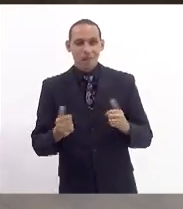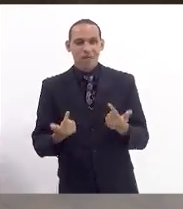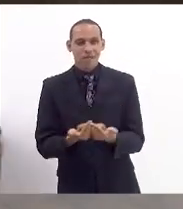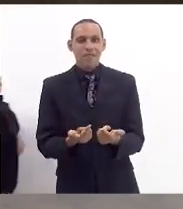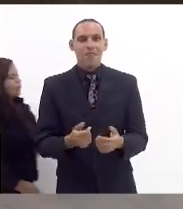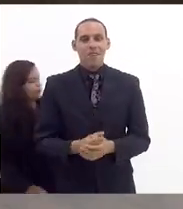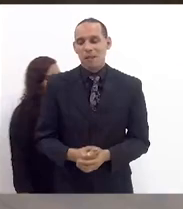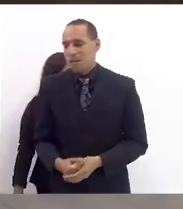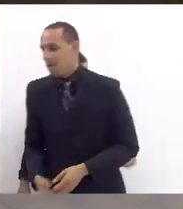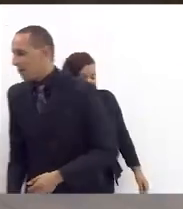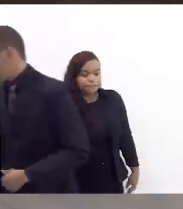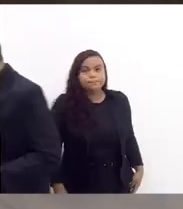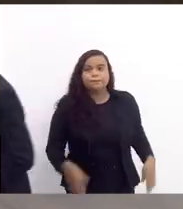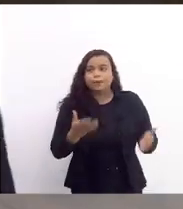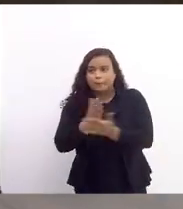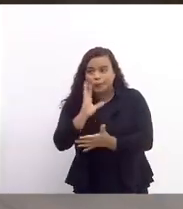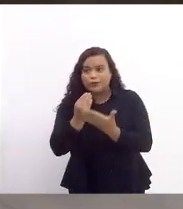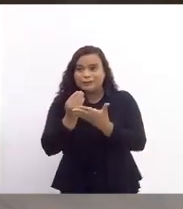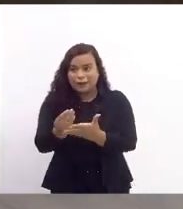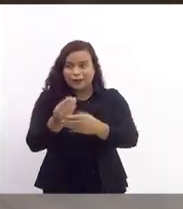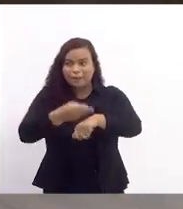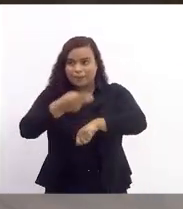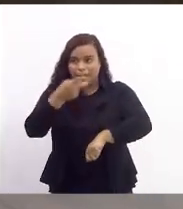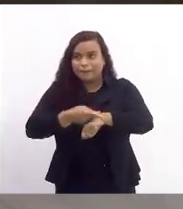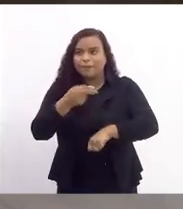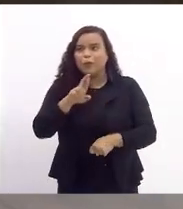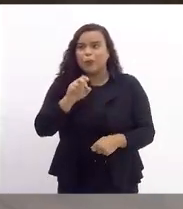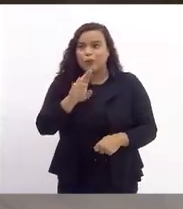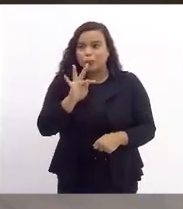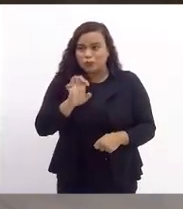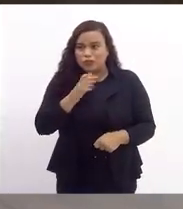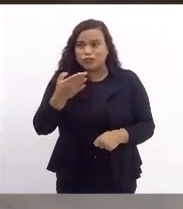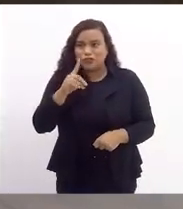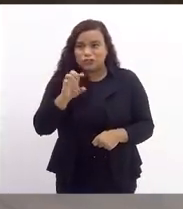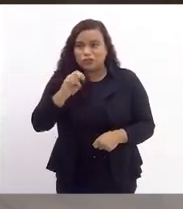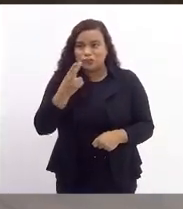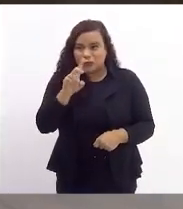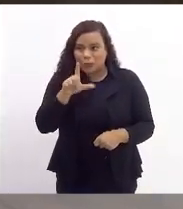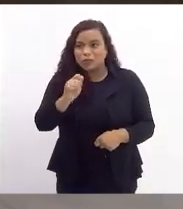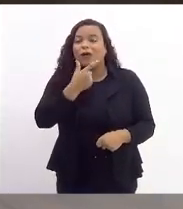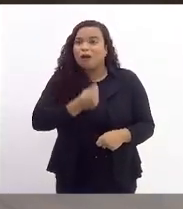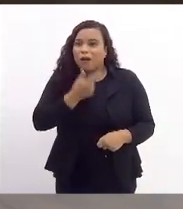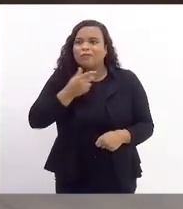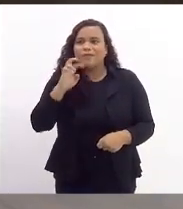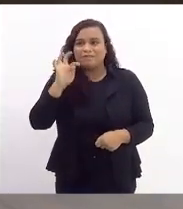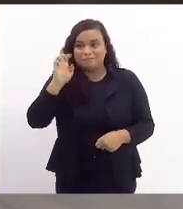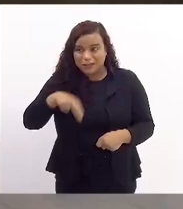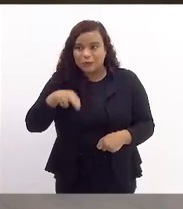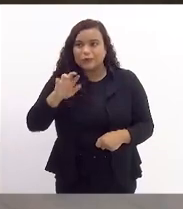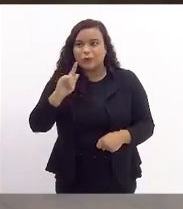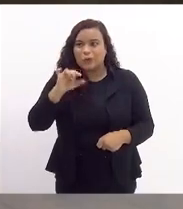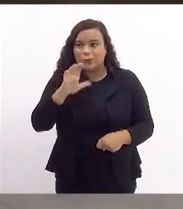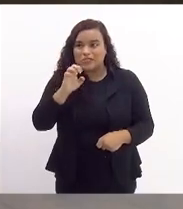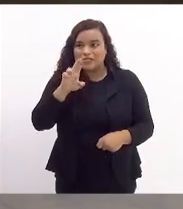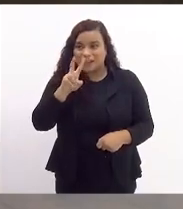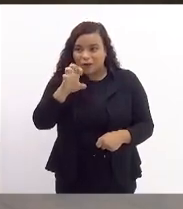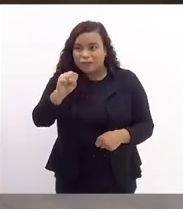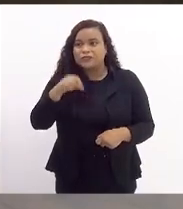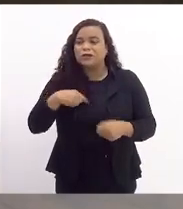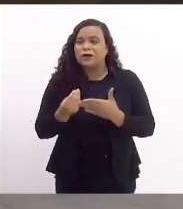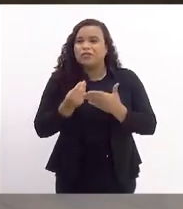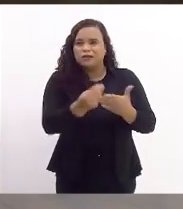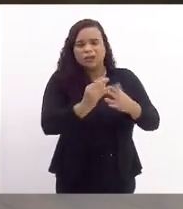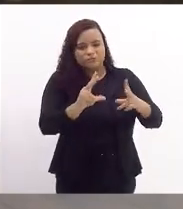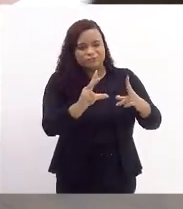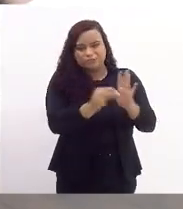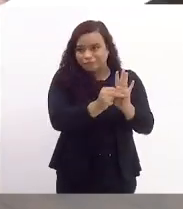da entrega do prêmio útil de Souza ao Milton Gonçalves e e a toda sua